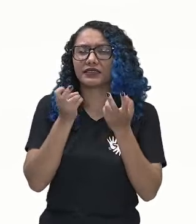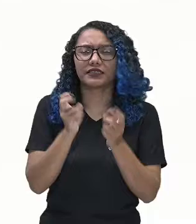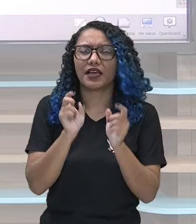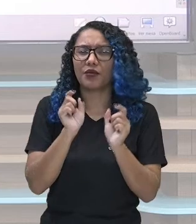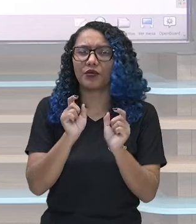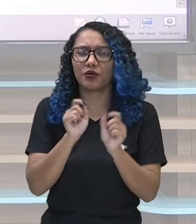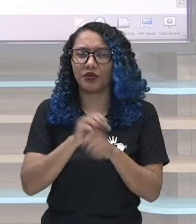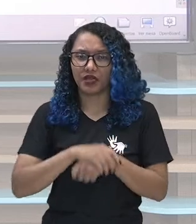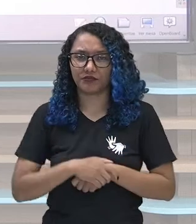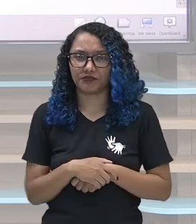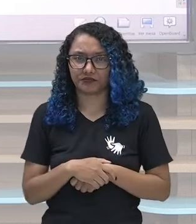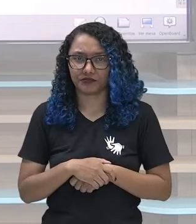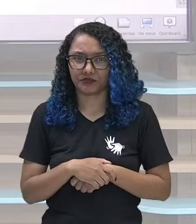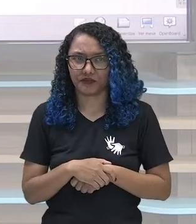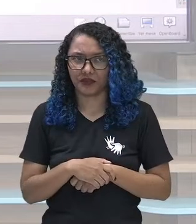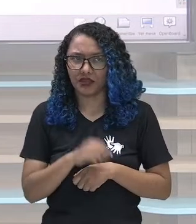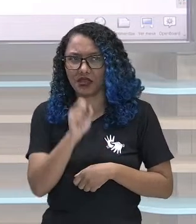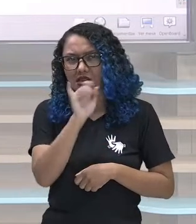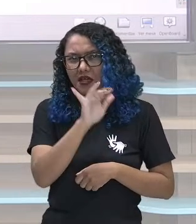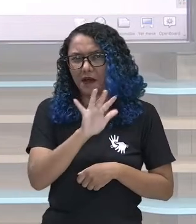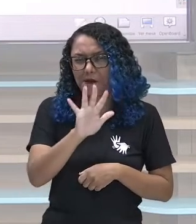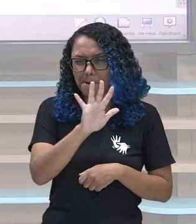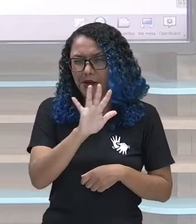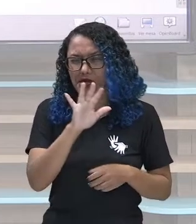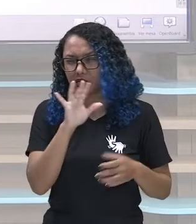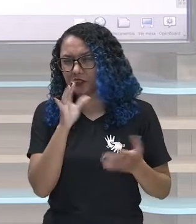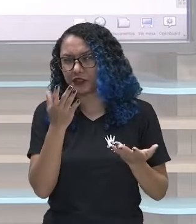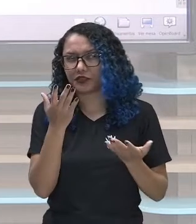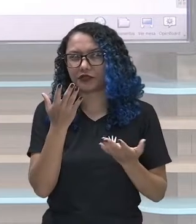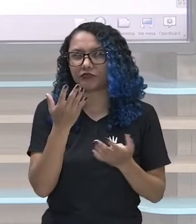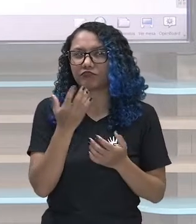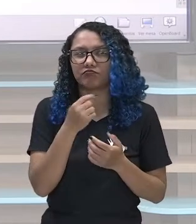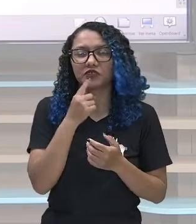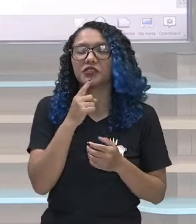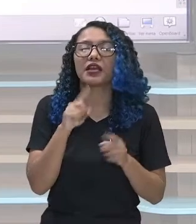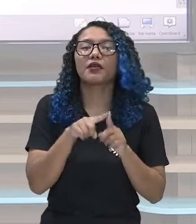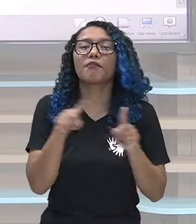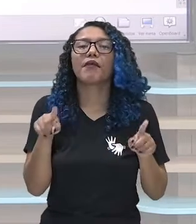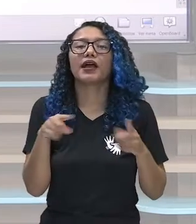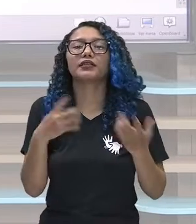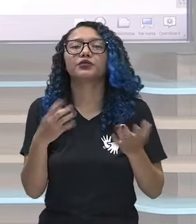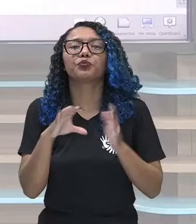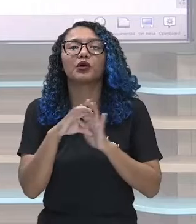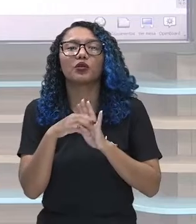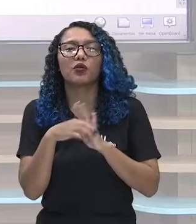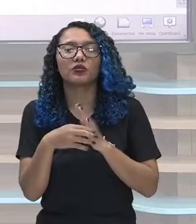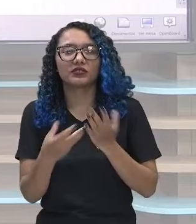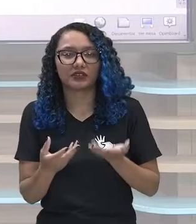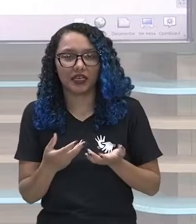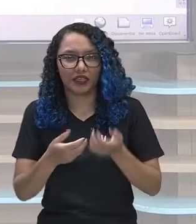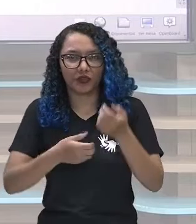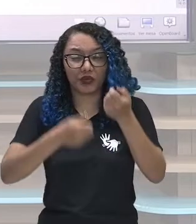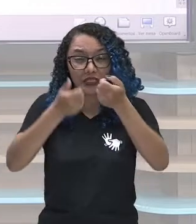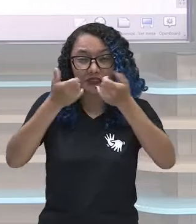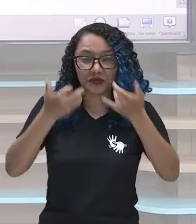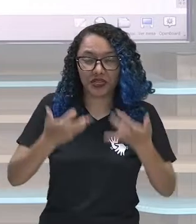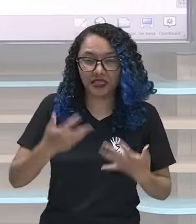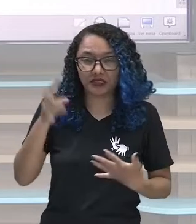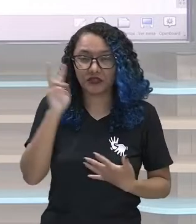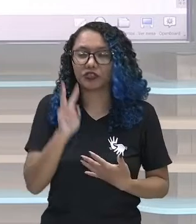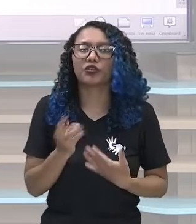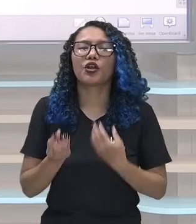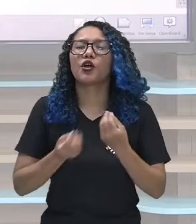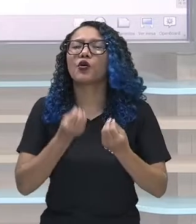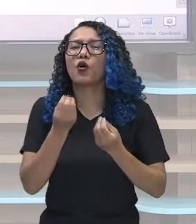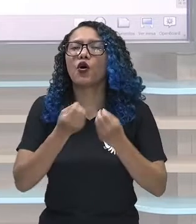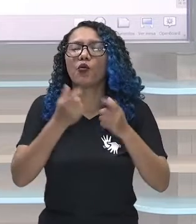das imagens, mas sim a partir da definição, né? Como é que era a igreja aqui do meu bairro, como é que era